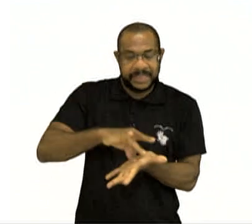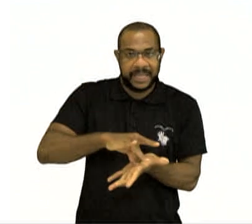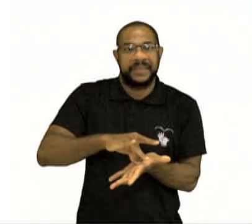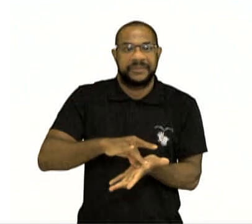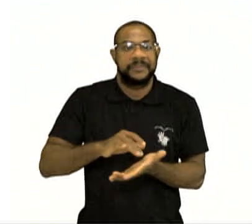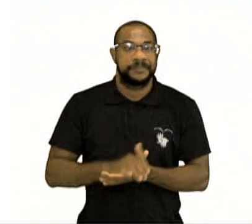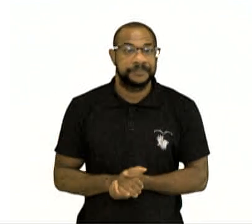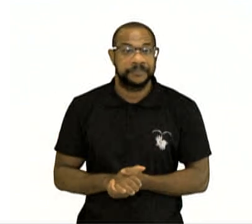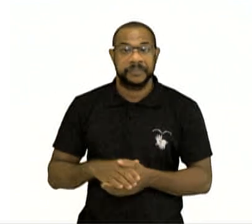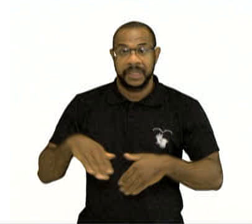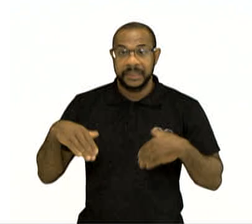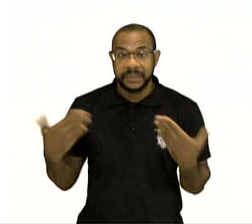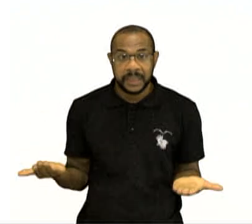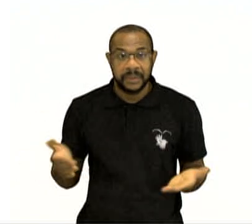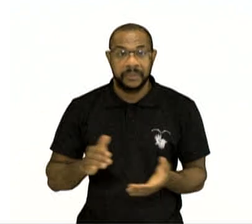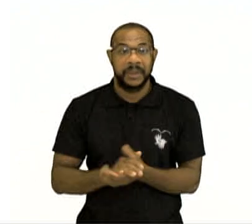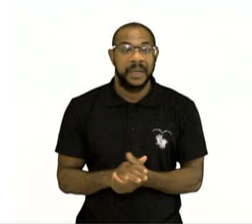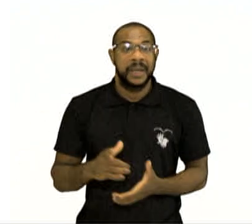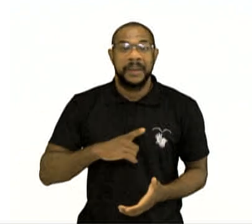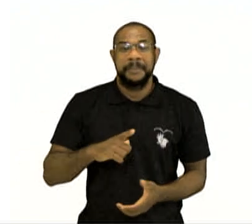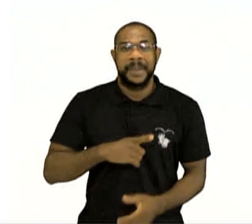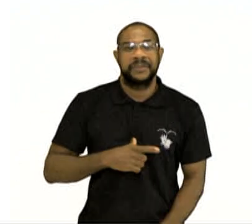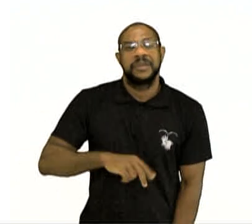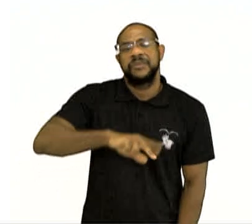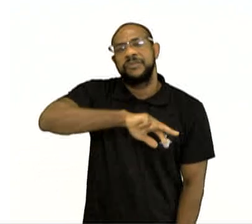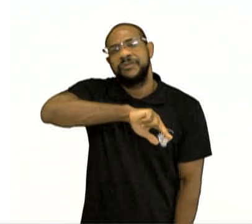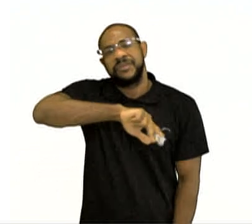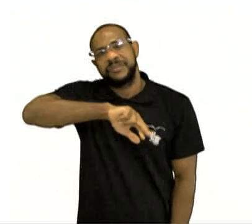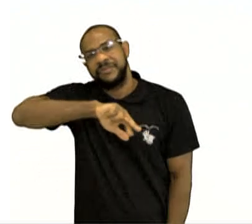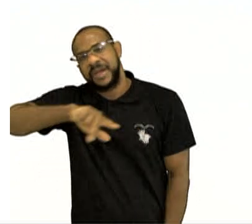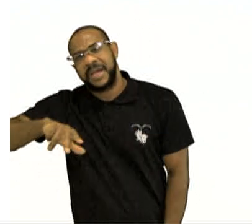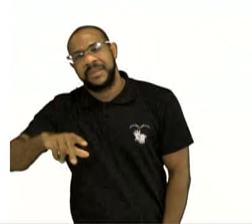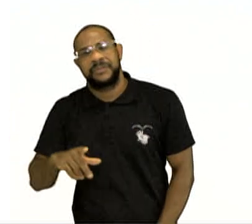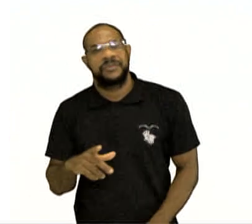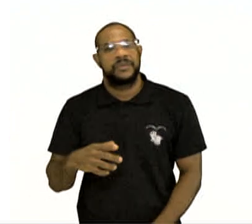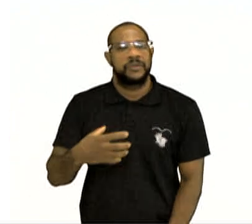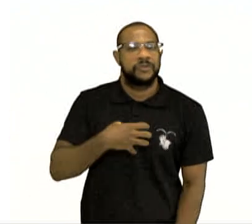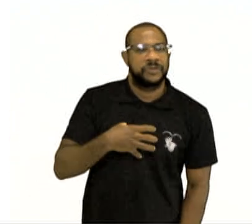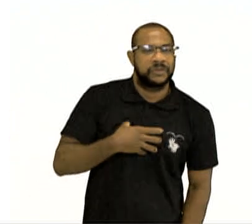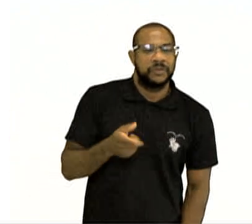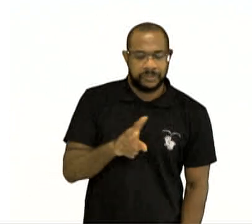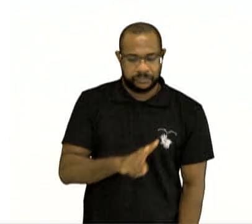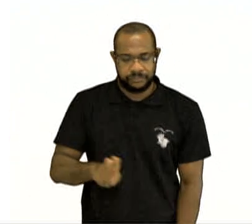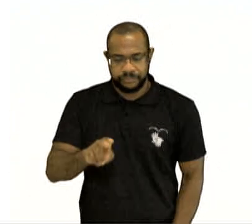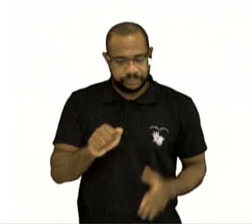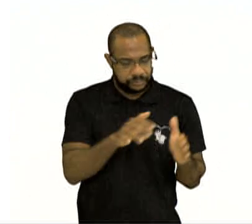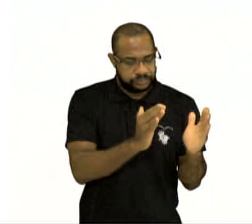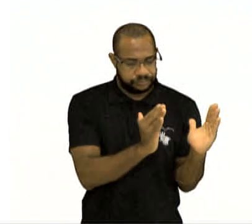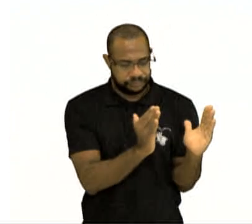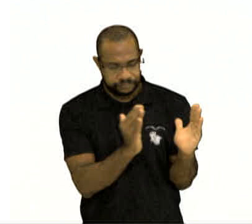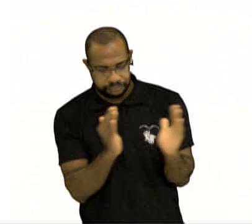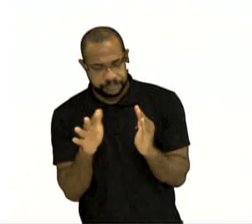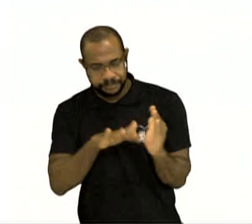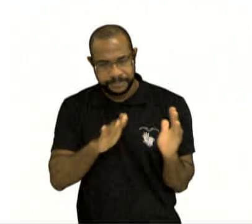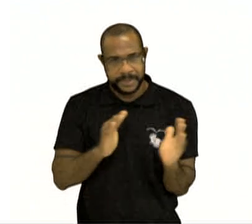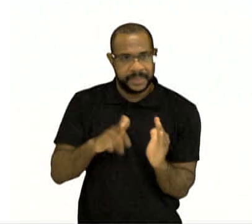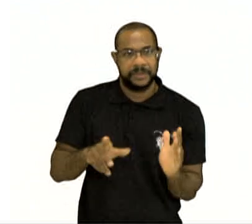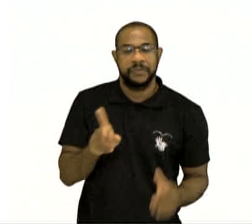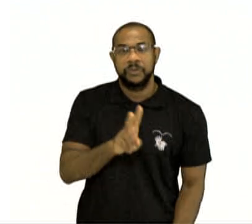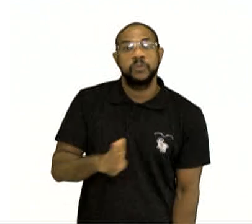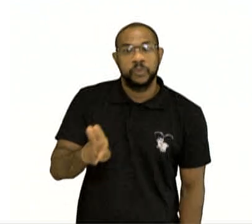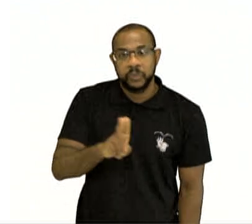possível. Mas em diversas ocasiões, elas foram utilizadas com cores contrastantes, né, de